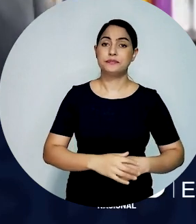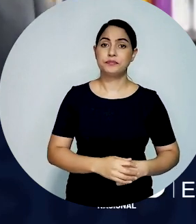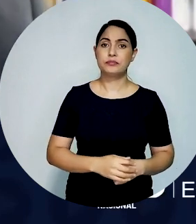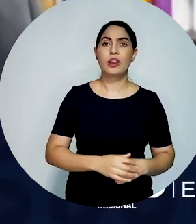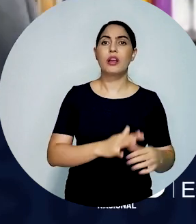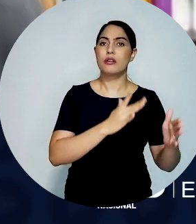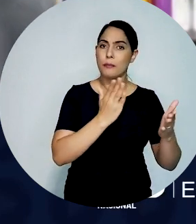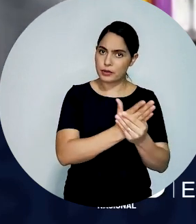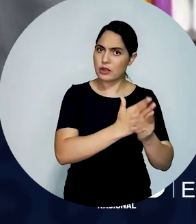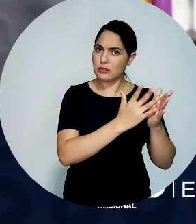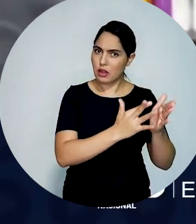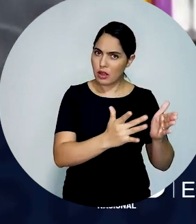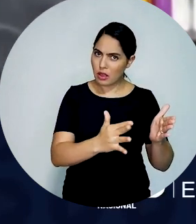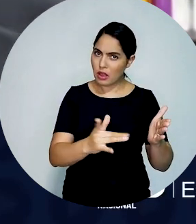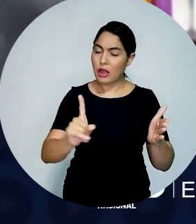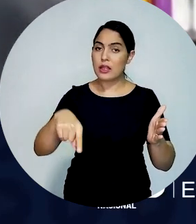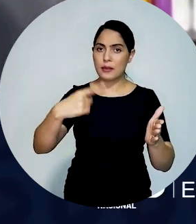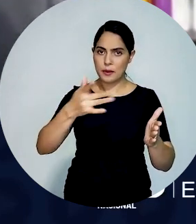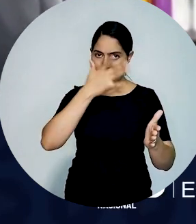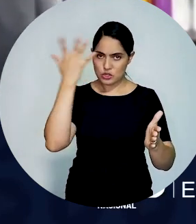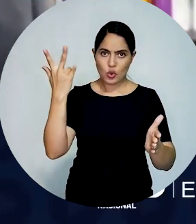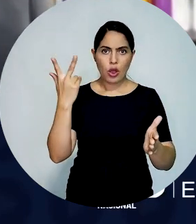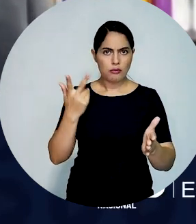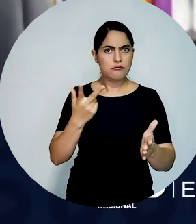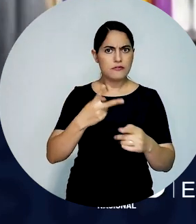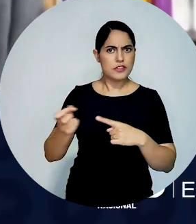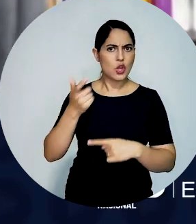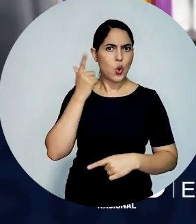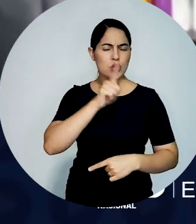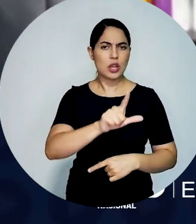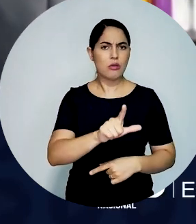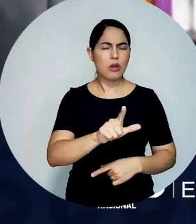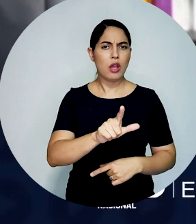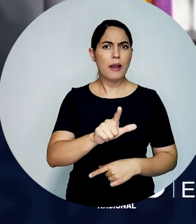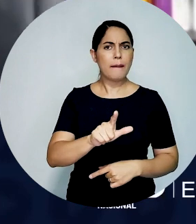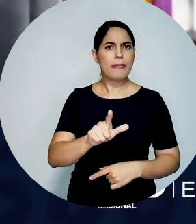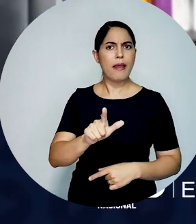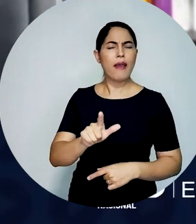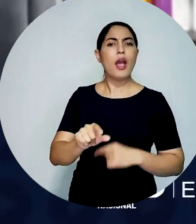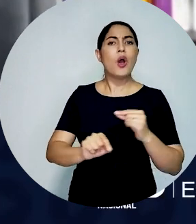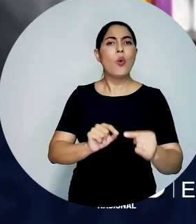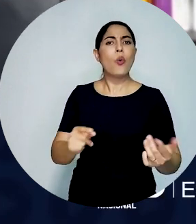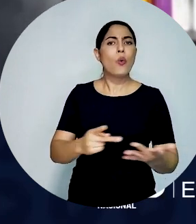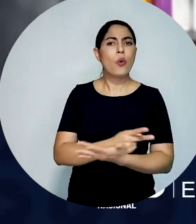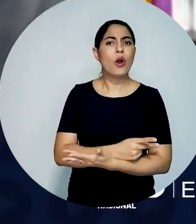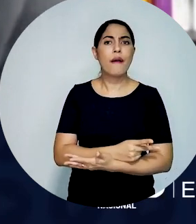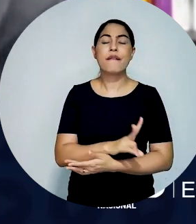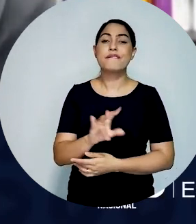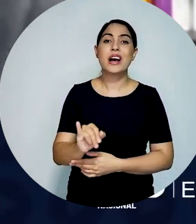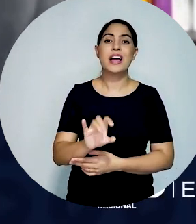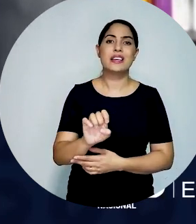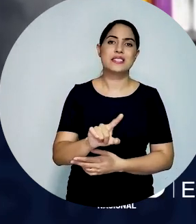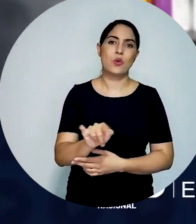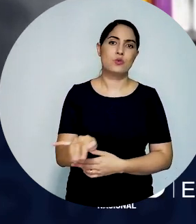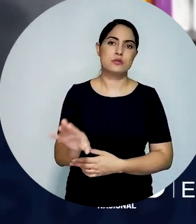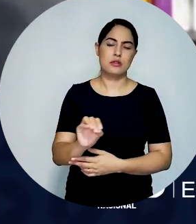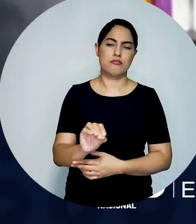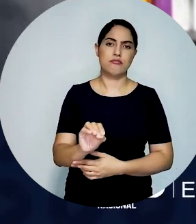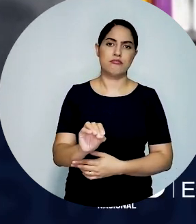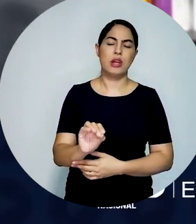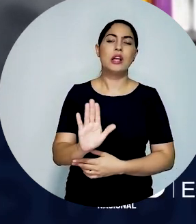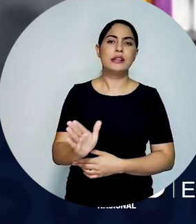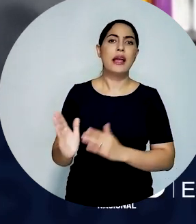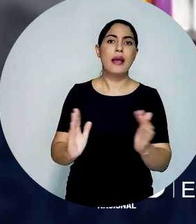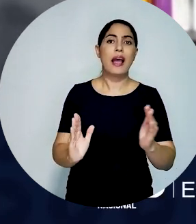Porque afinal transita e o vencedor tem que logo executar sob pena de prescrição. Então isso vai acontecer na sequência, as coisas